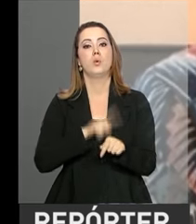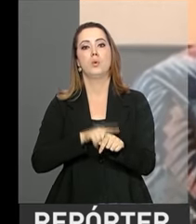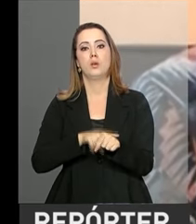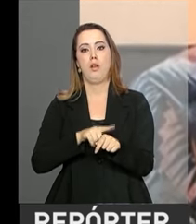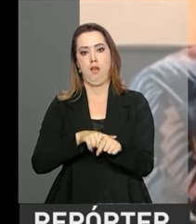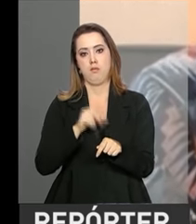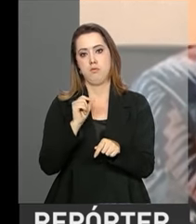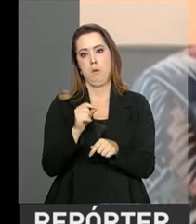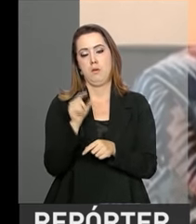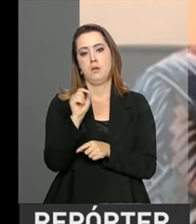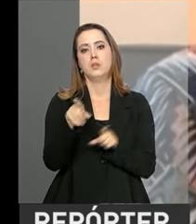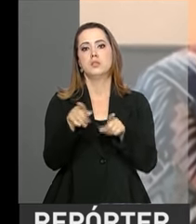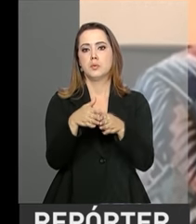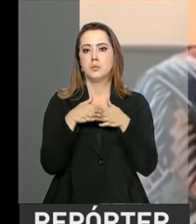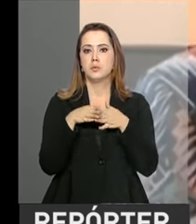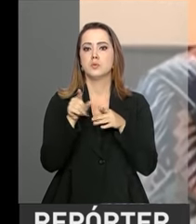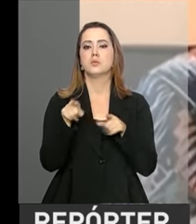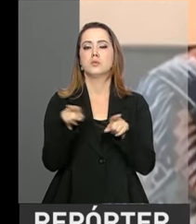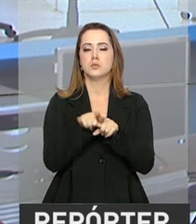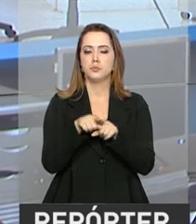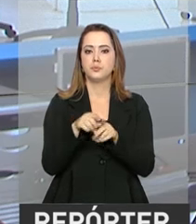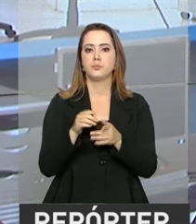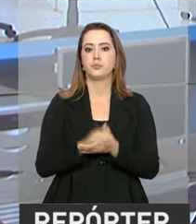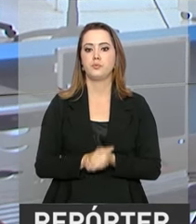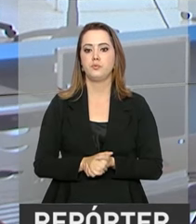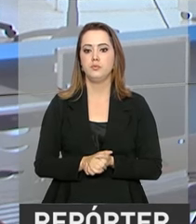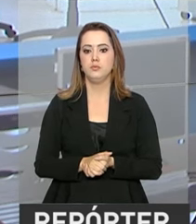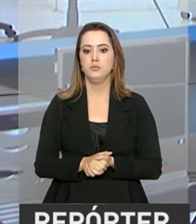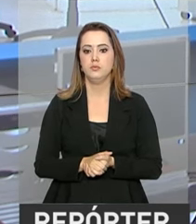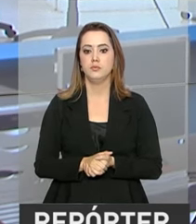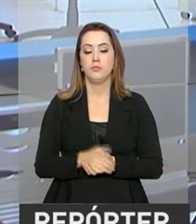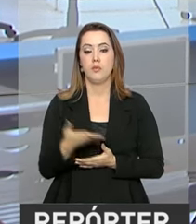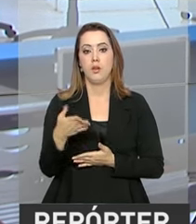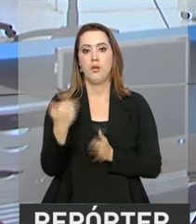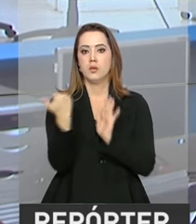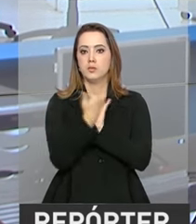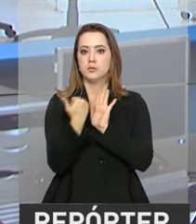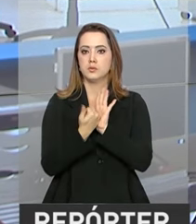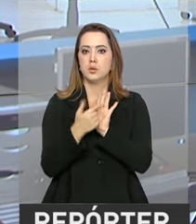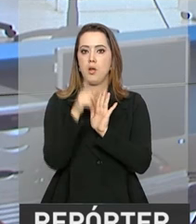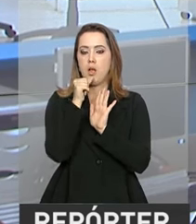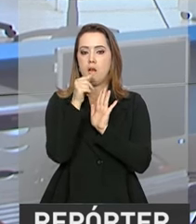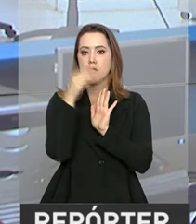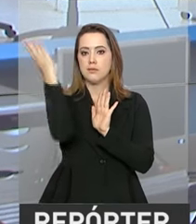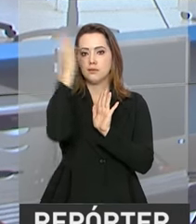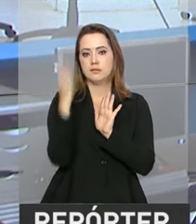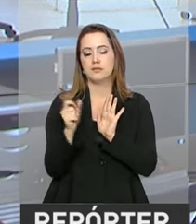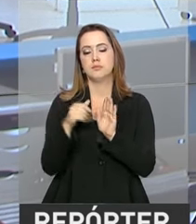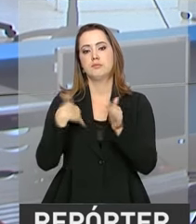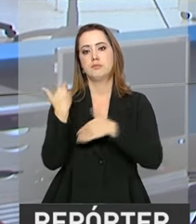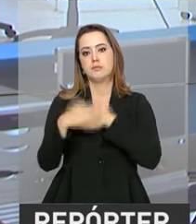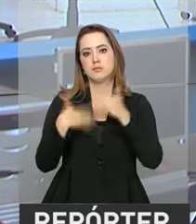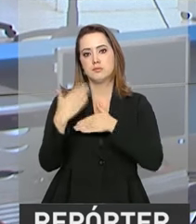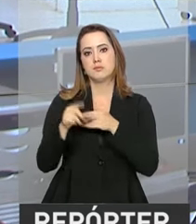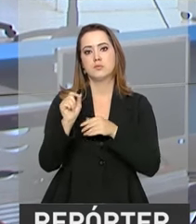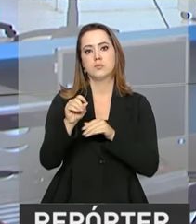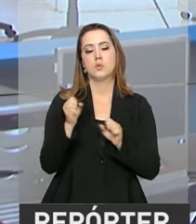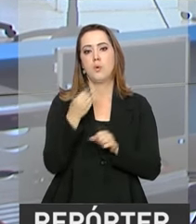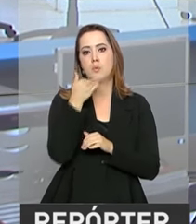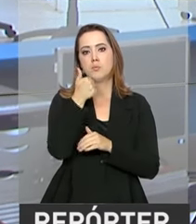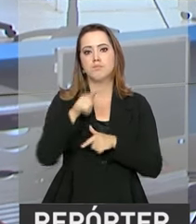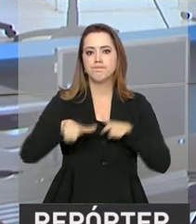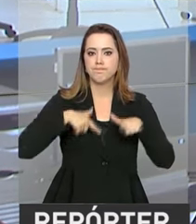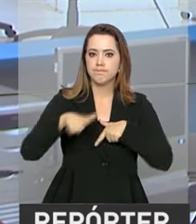ser solicitado e também pode ser adquirido pela mãe. O programa Água Brasil desenvolve ações de incentivo a boas práticas